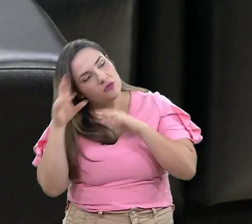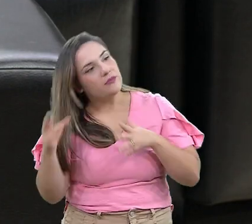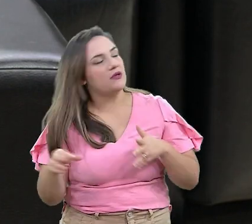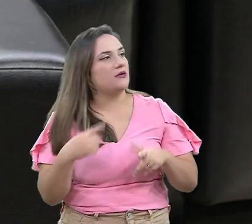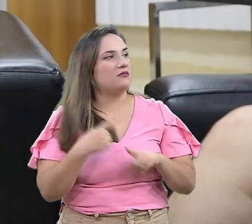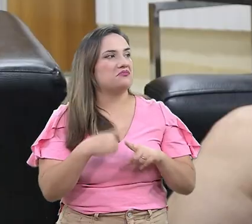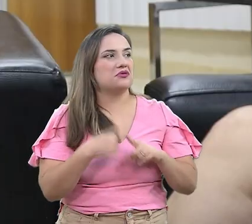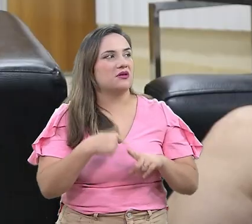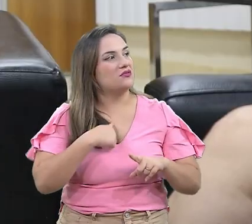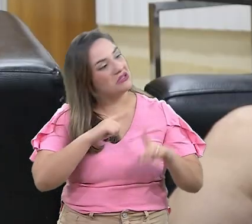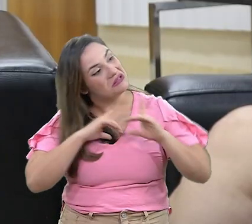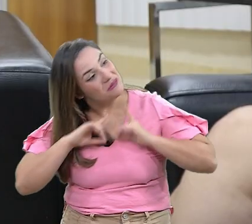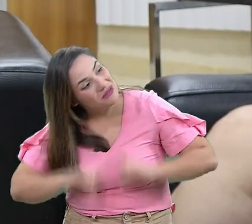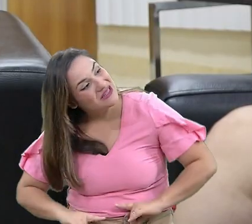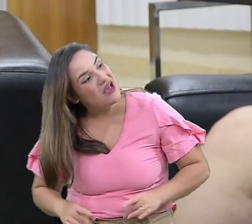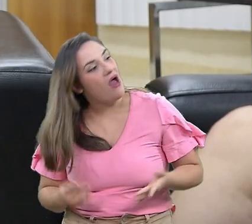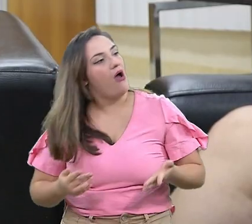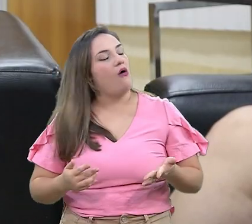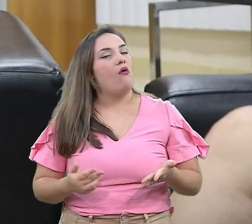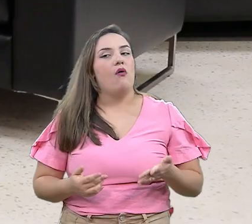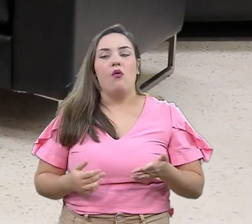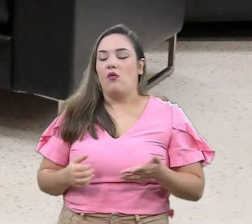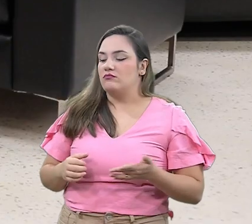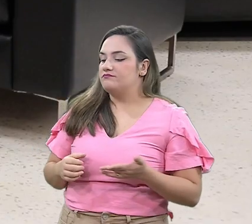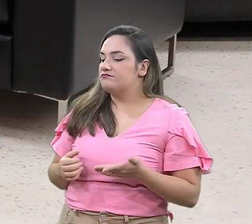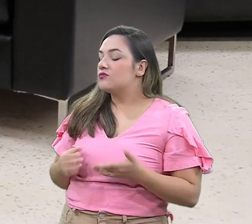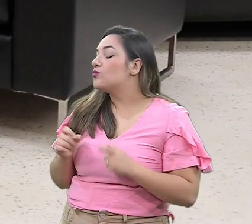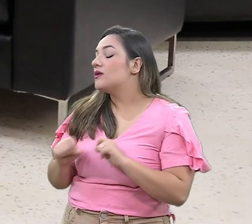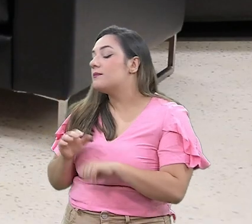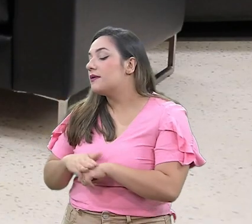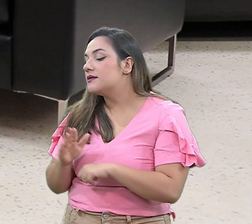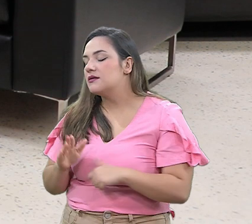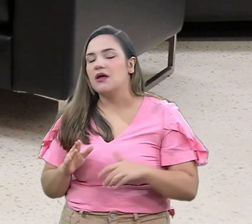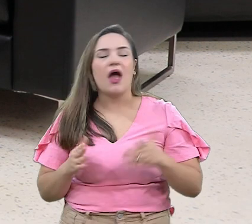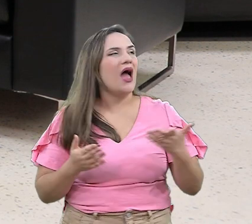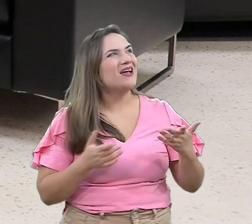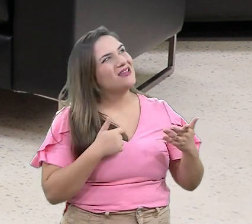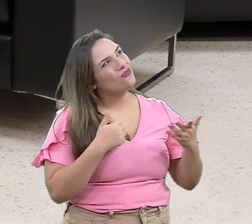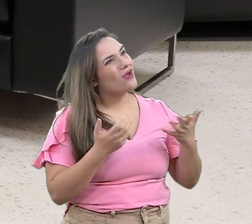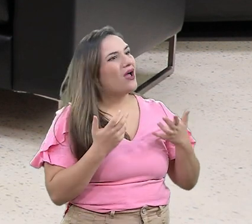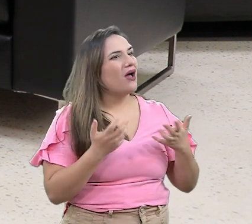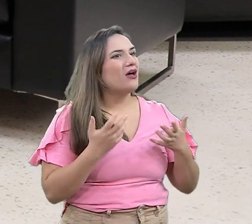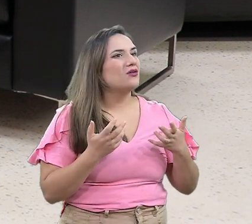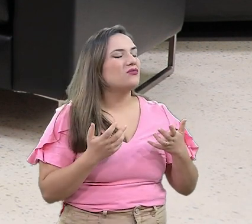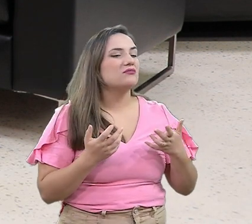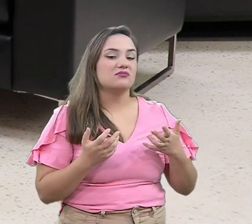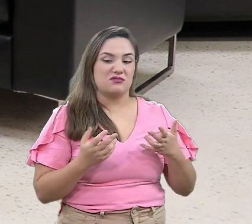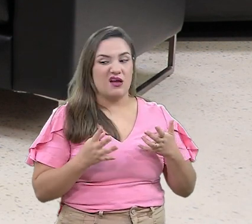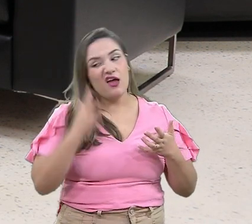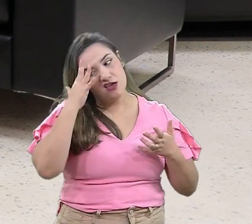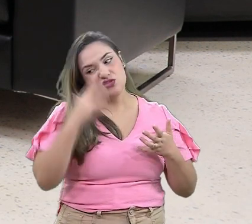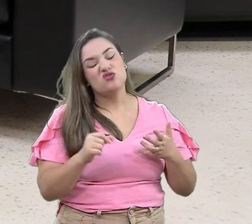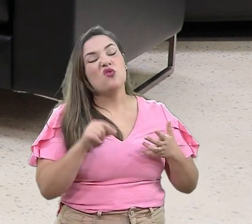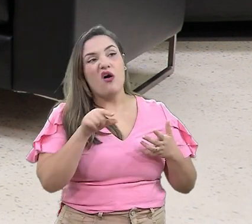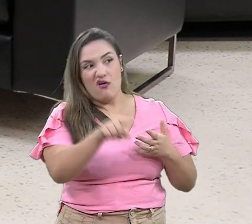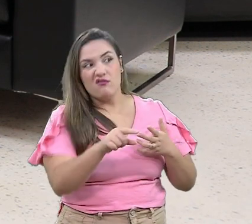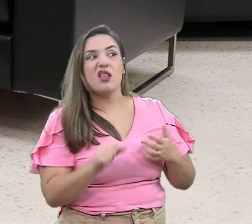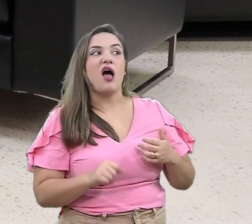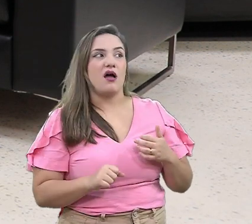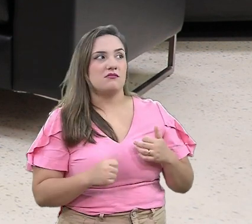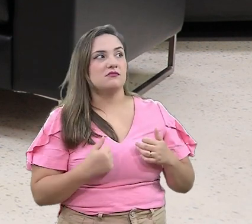com insônia, porque eu estou com depressão, eu gostaria de uma ação interventiva